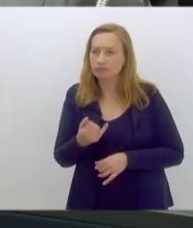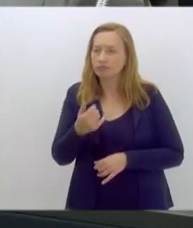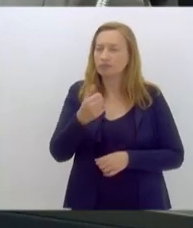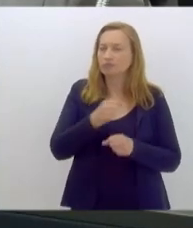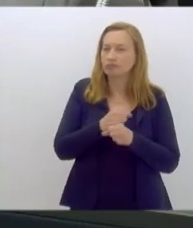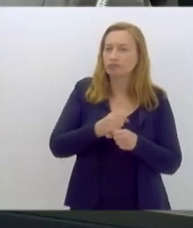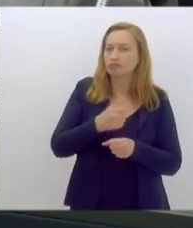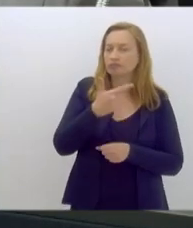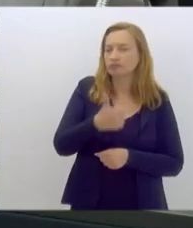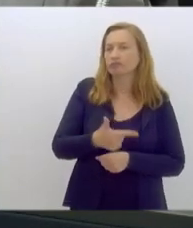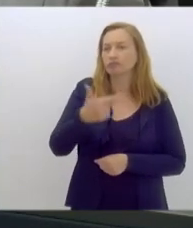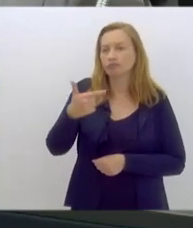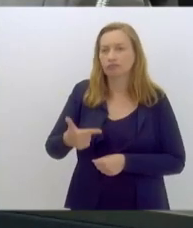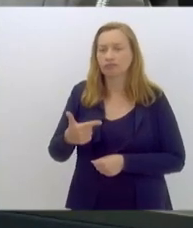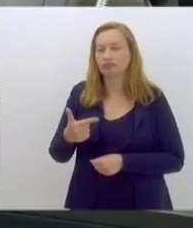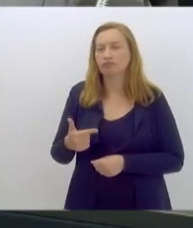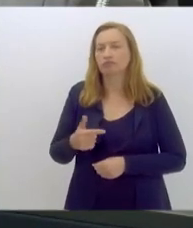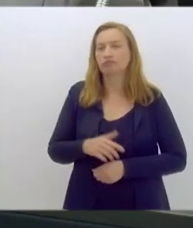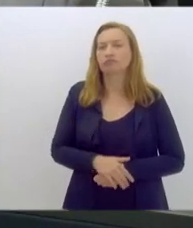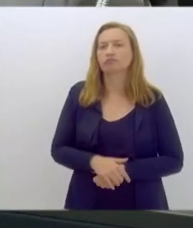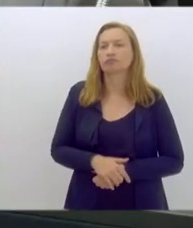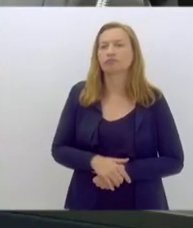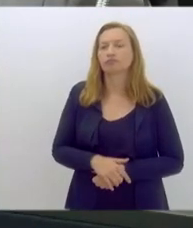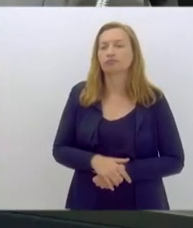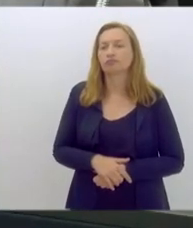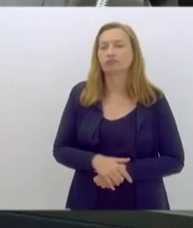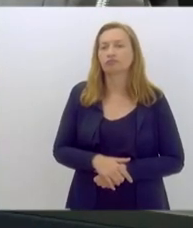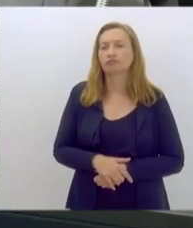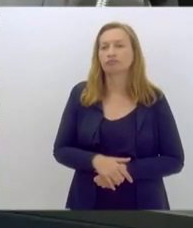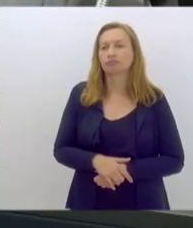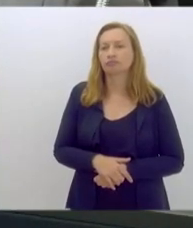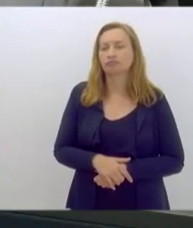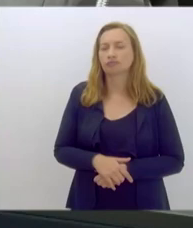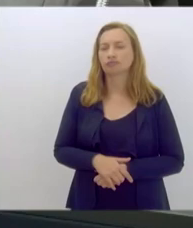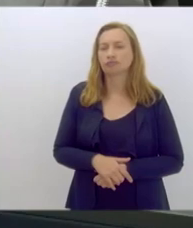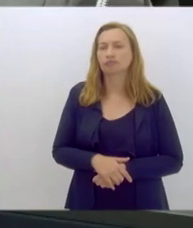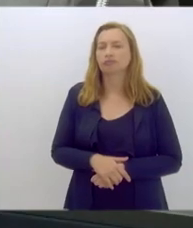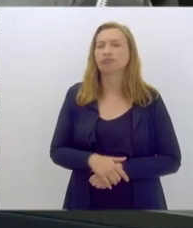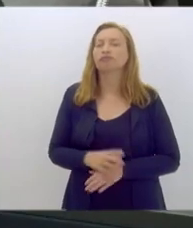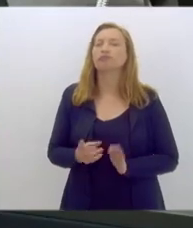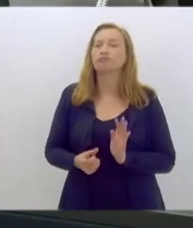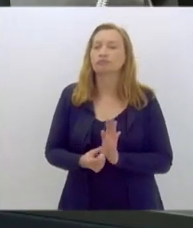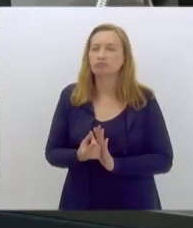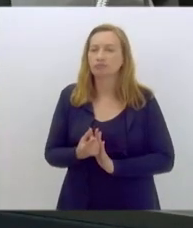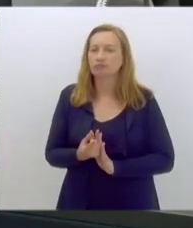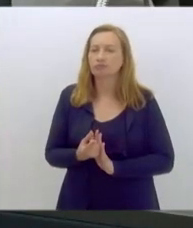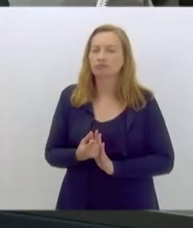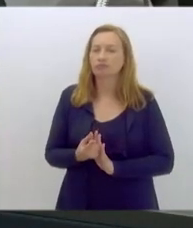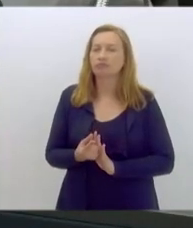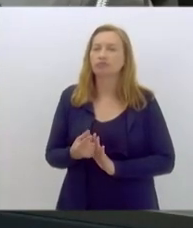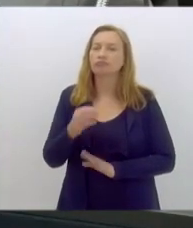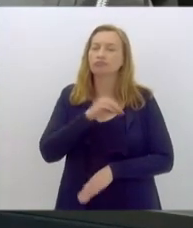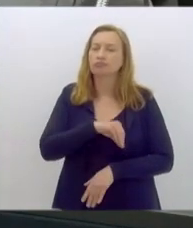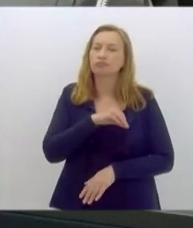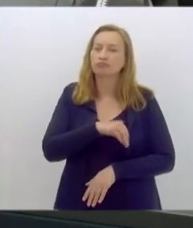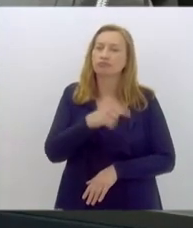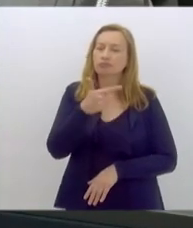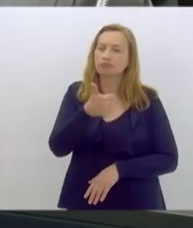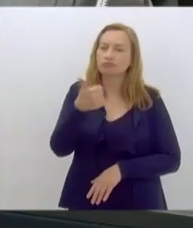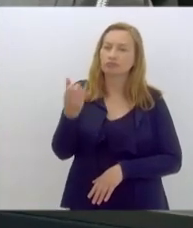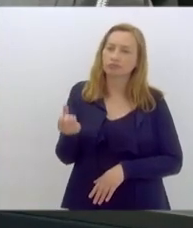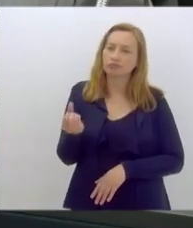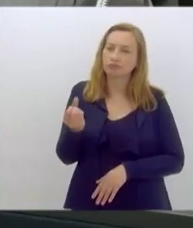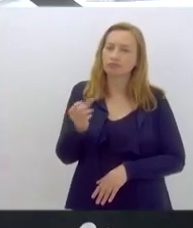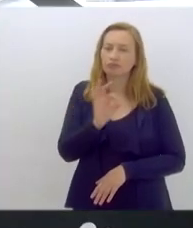22 na folha o a reposição salarial de 16 por cento e vamos agora